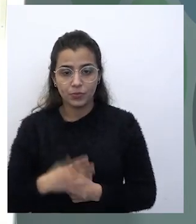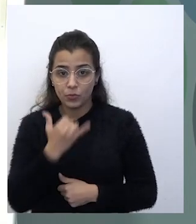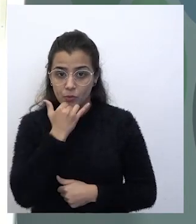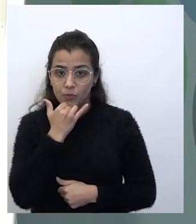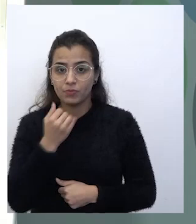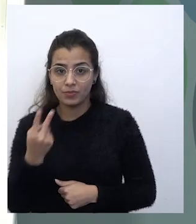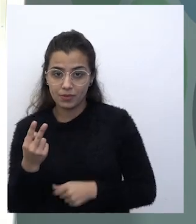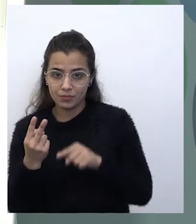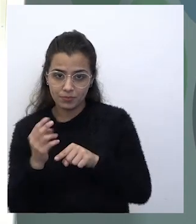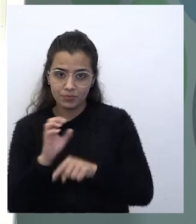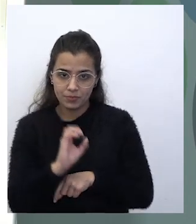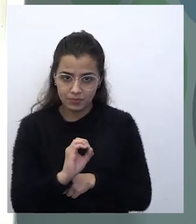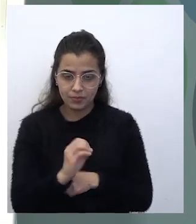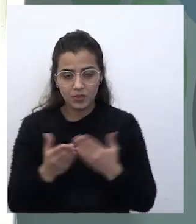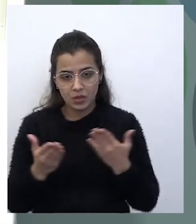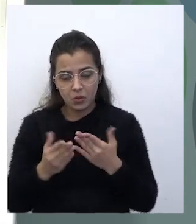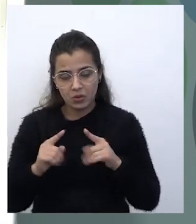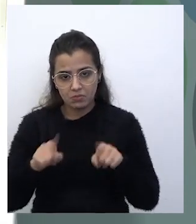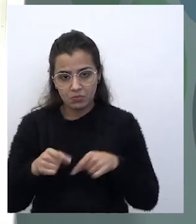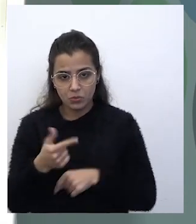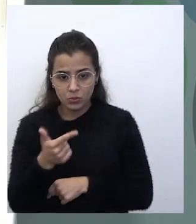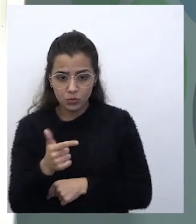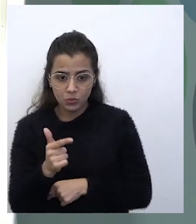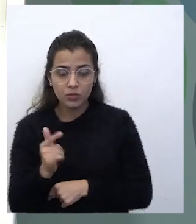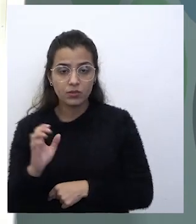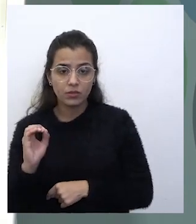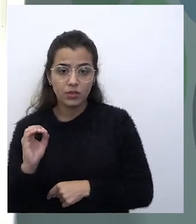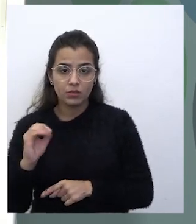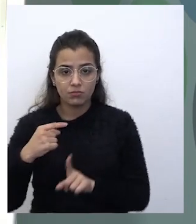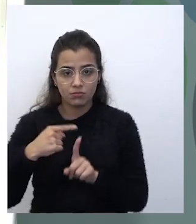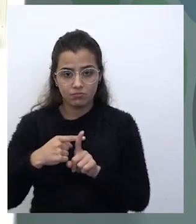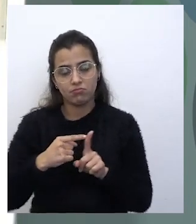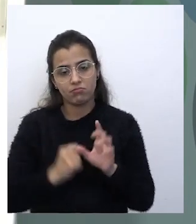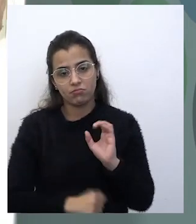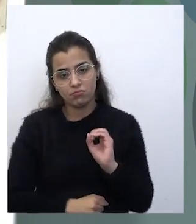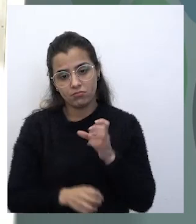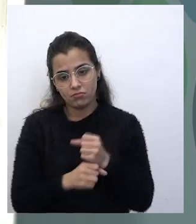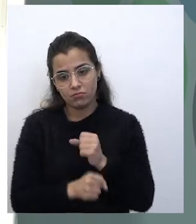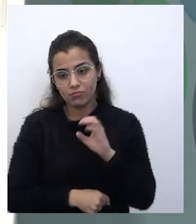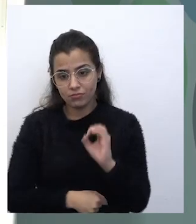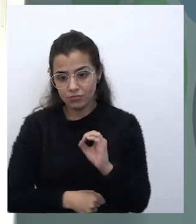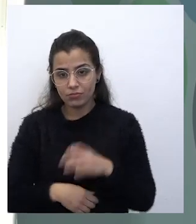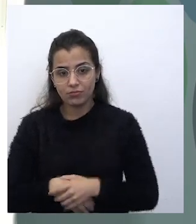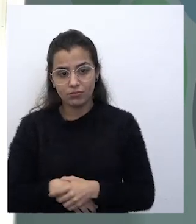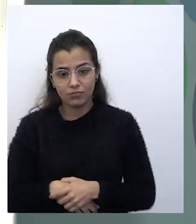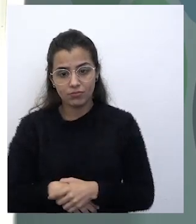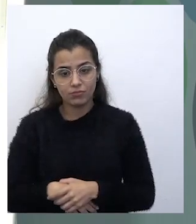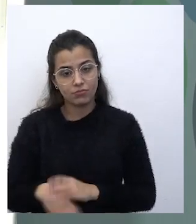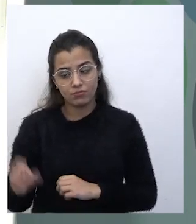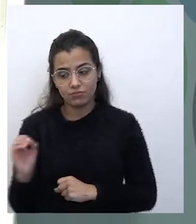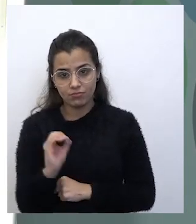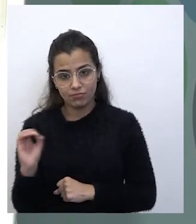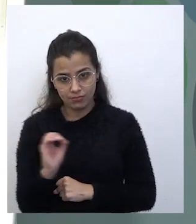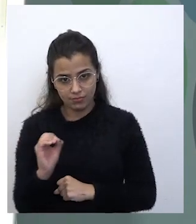existe sinal para ele, então vou pôr só 0. E 2 vezes 0, 0. Aqui deu 0. Olha, origem do plano cartesiano, 0,